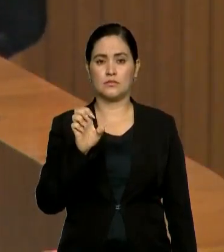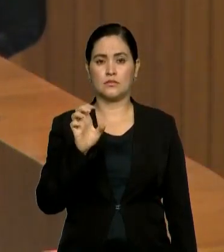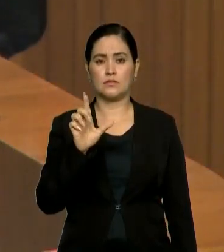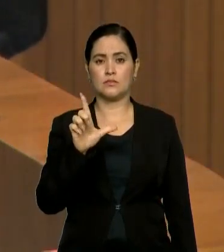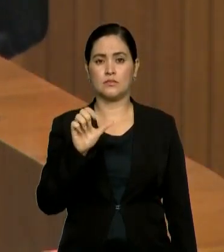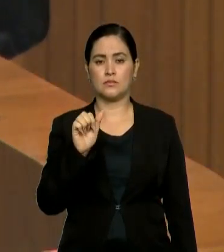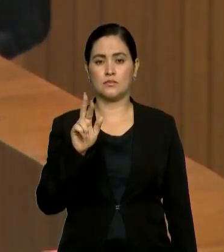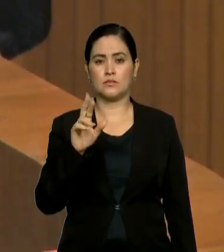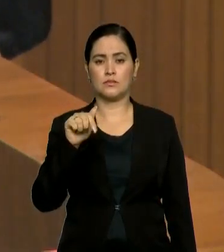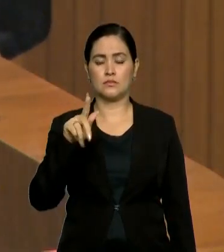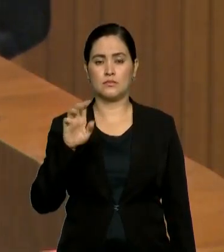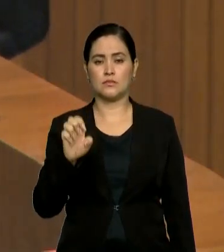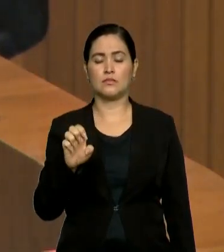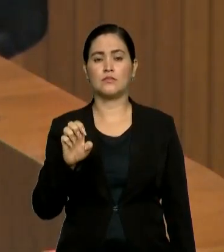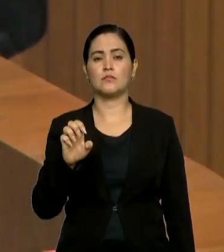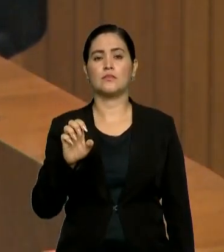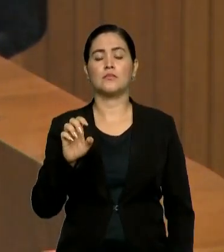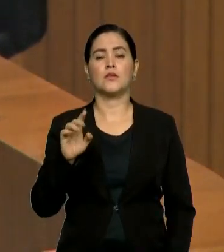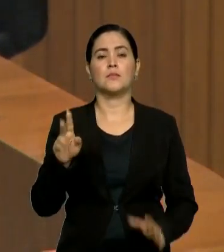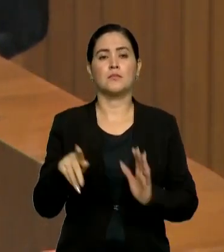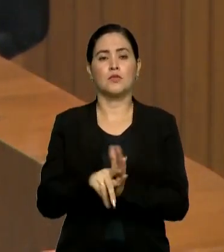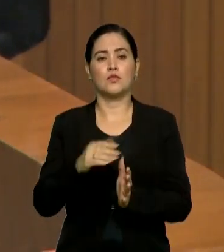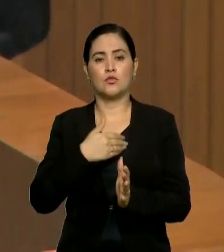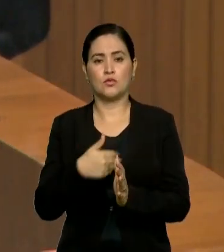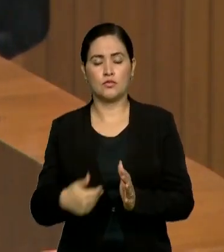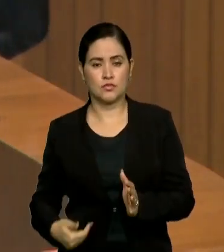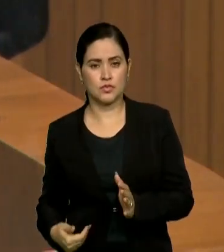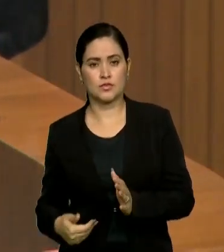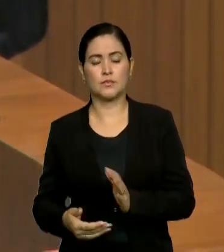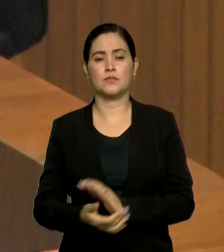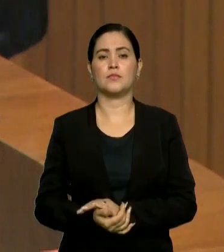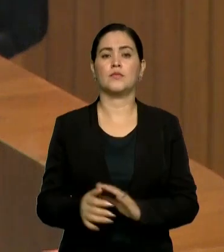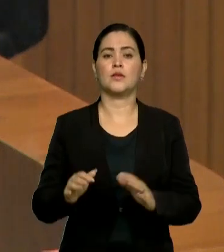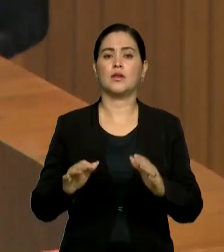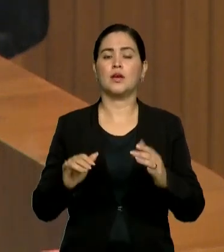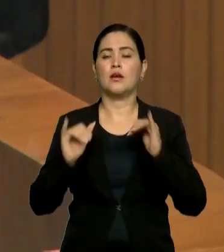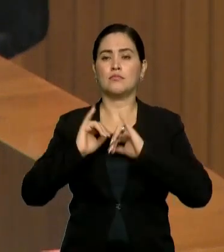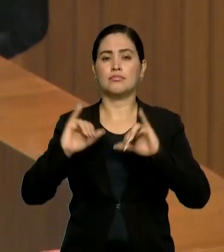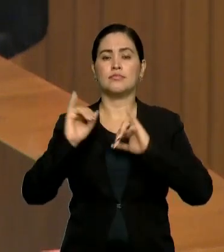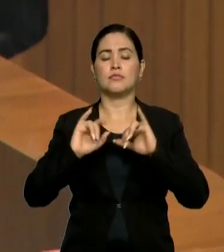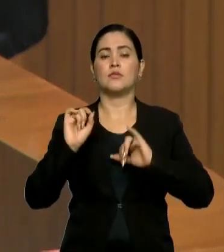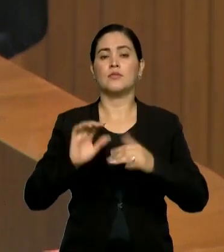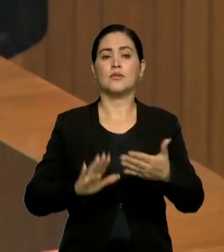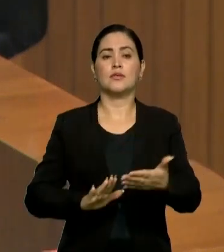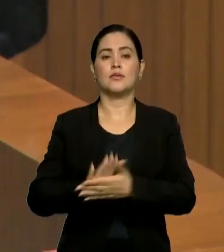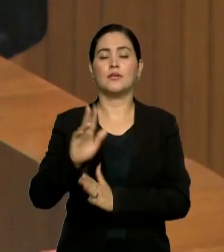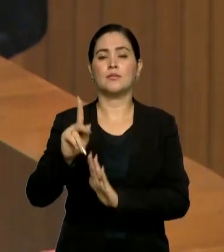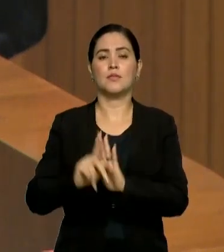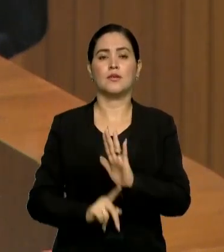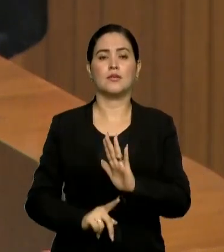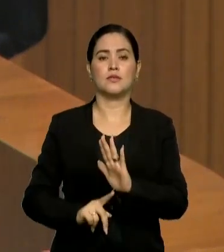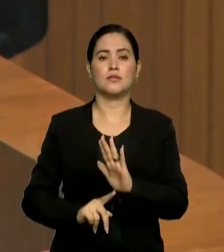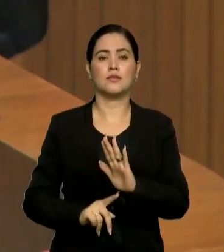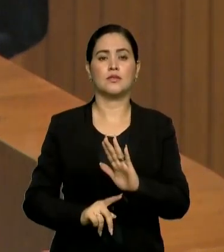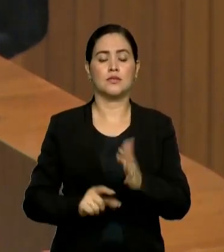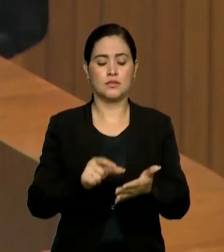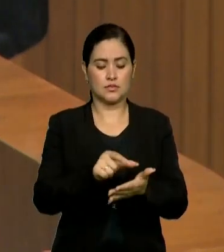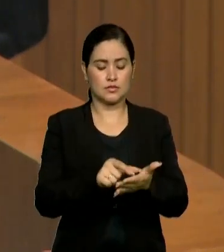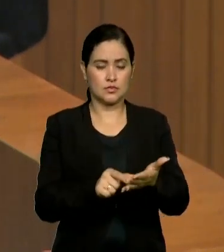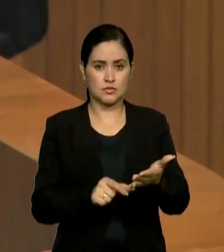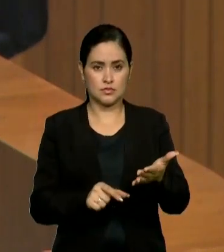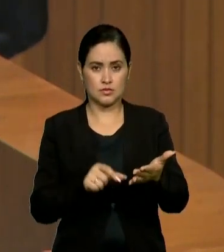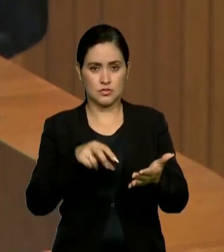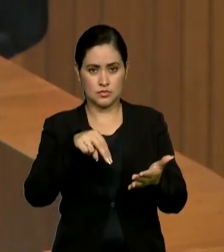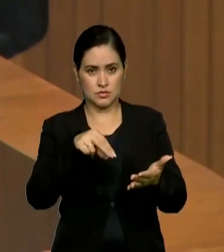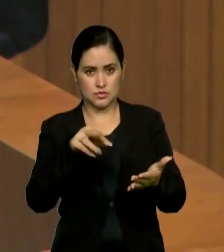foi o lançamento da nota solidária. Essa nota solidária que vai trazer muitos